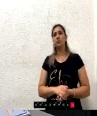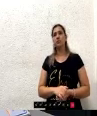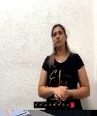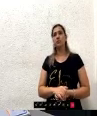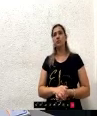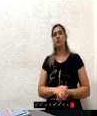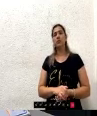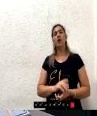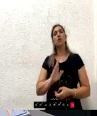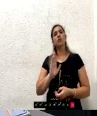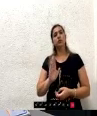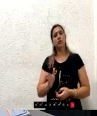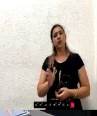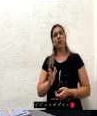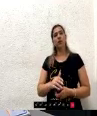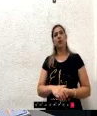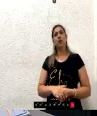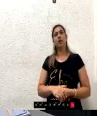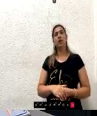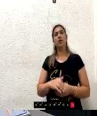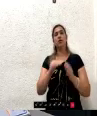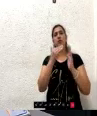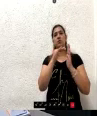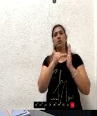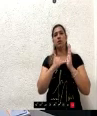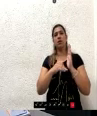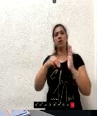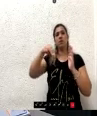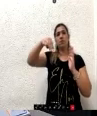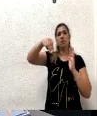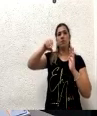sinal positivo do secretário Moisés,